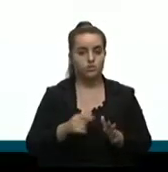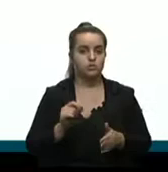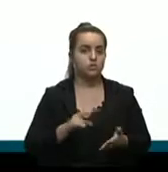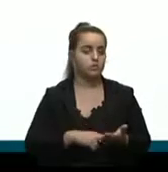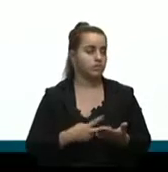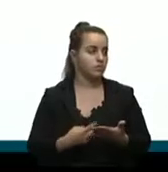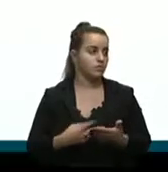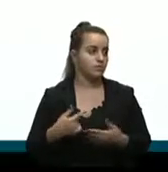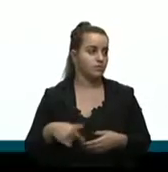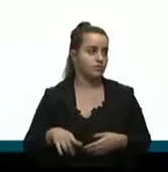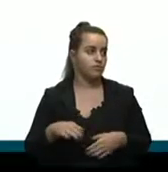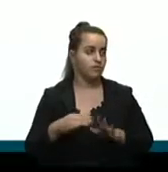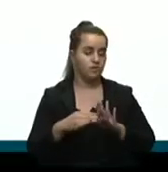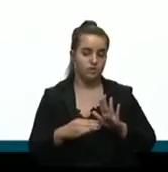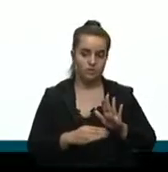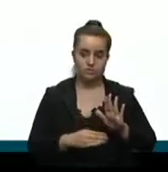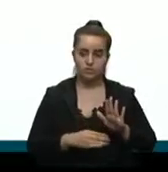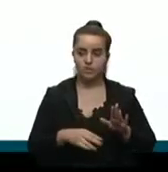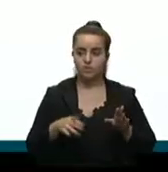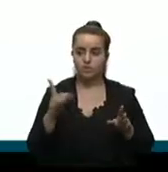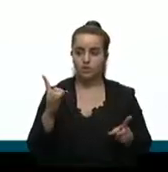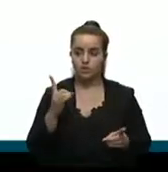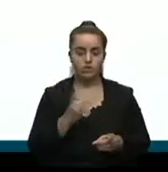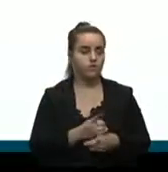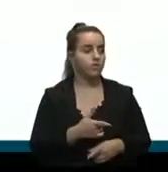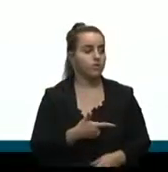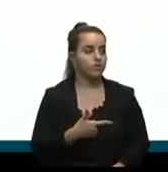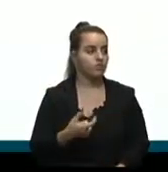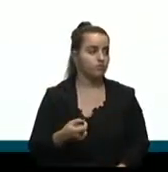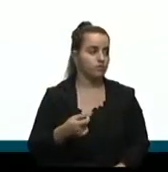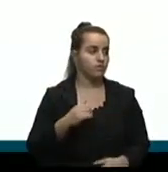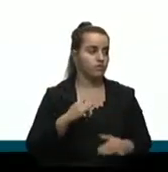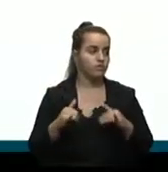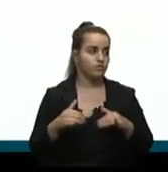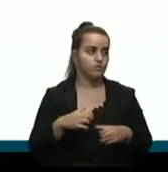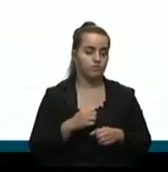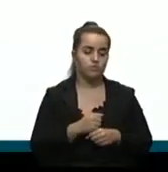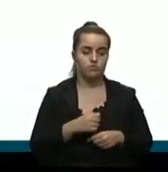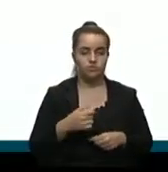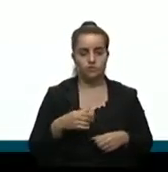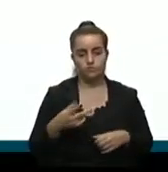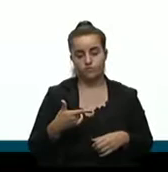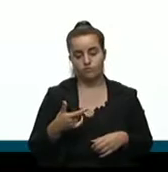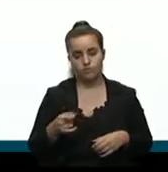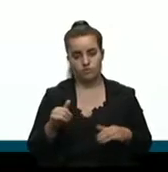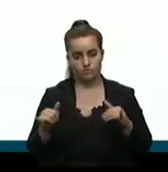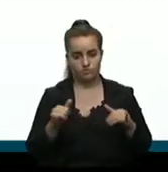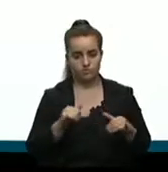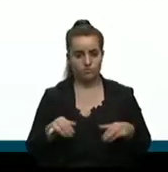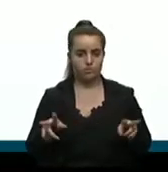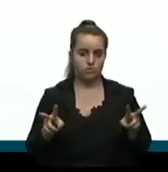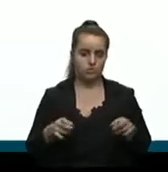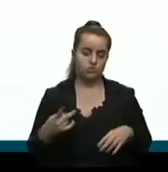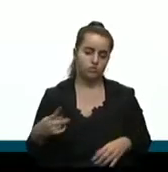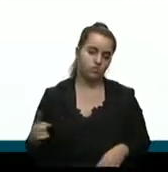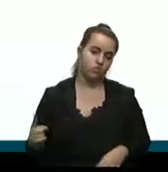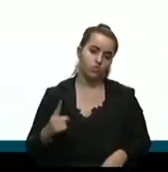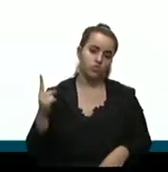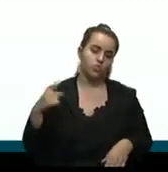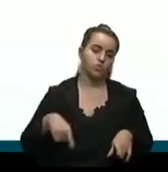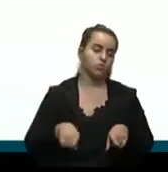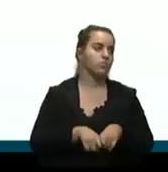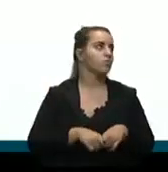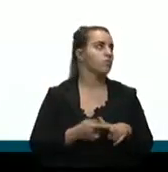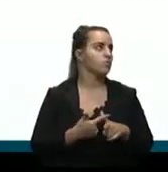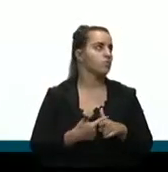Significa ir lá na tabela, com os 20 dados, somar os 20 dados referentes à altura e